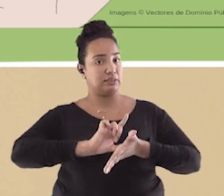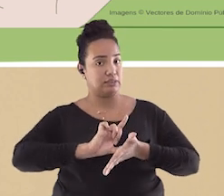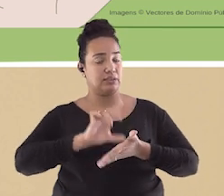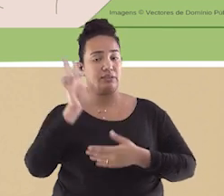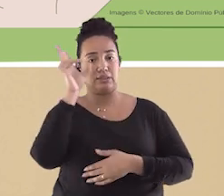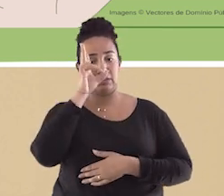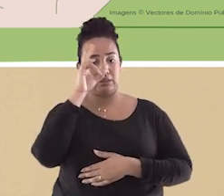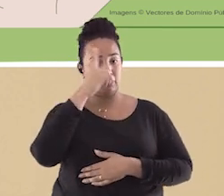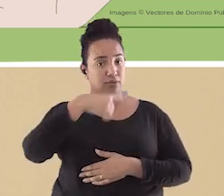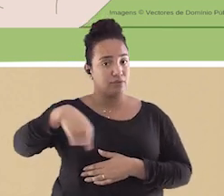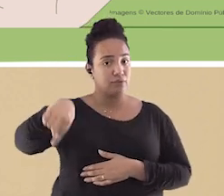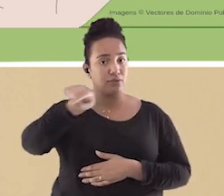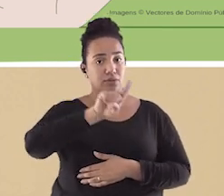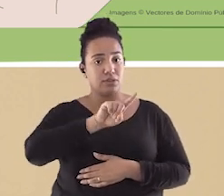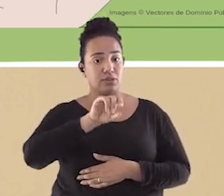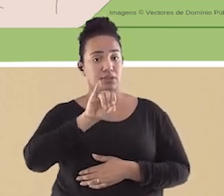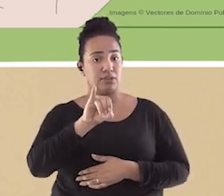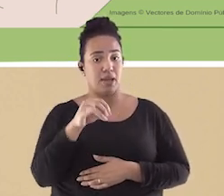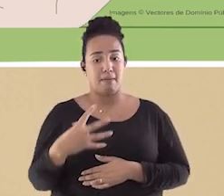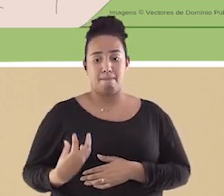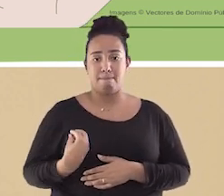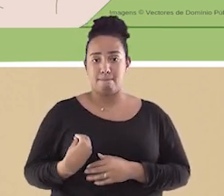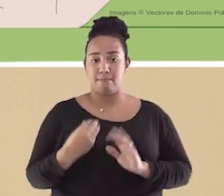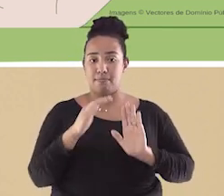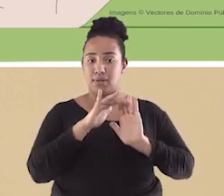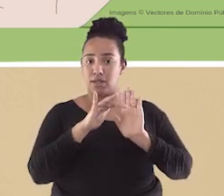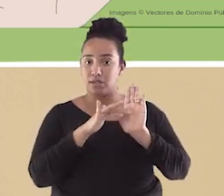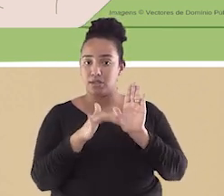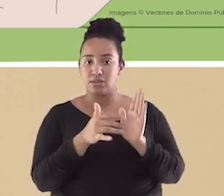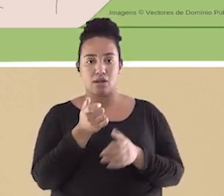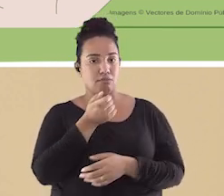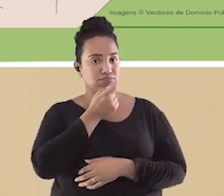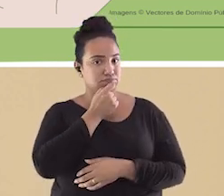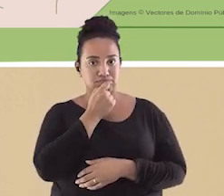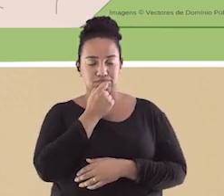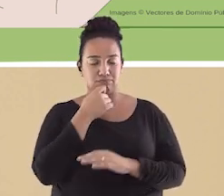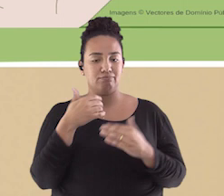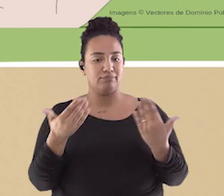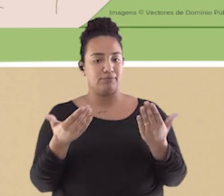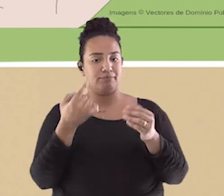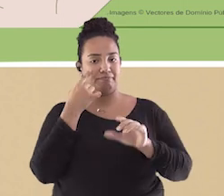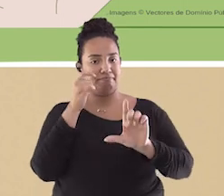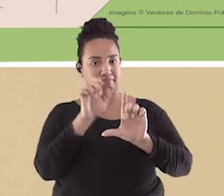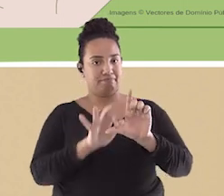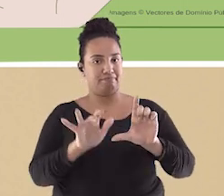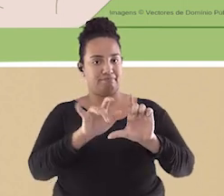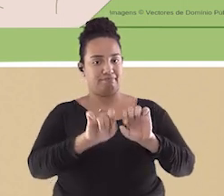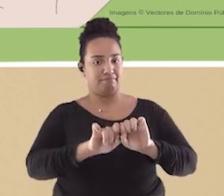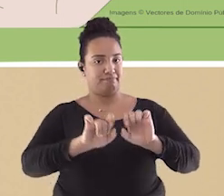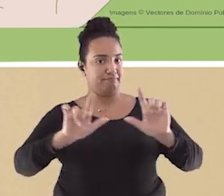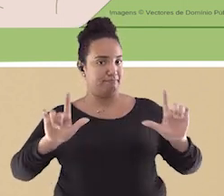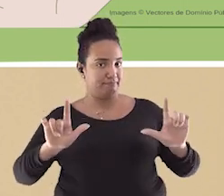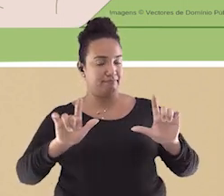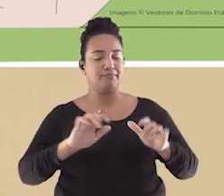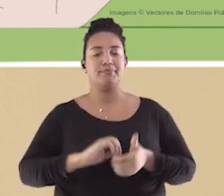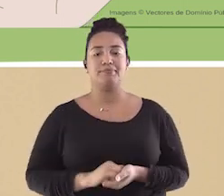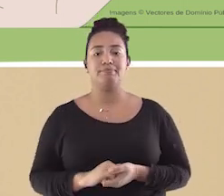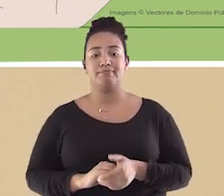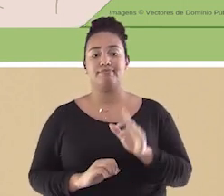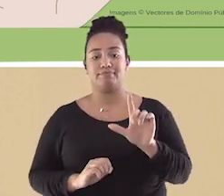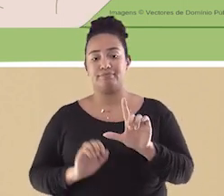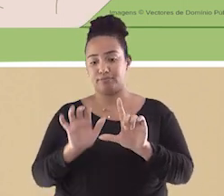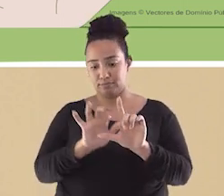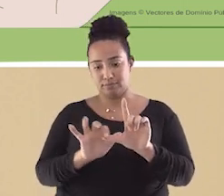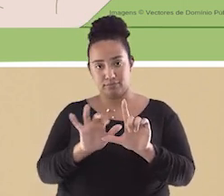aviso para você que ainda não registrou a sua presença através do QR Code que está na sua tela. É só apontar